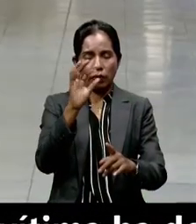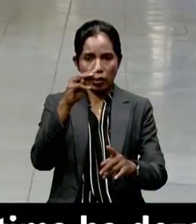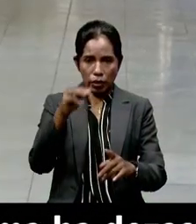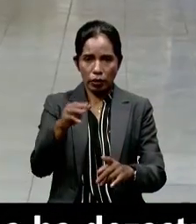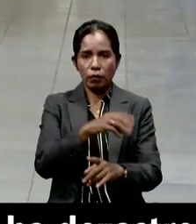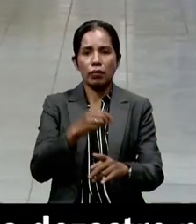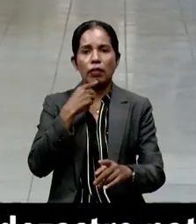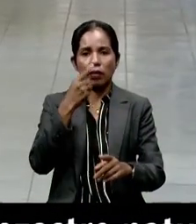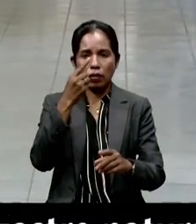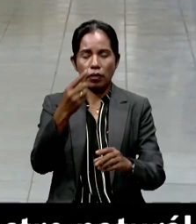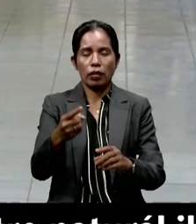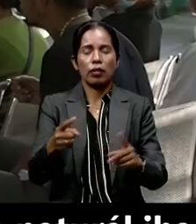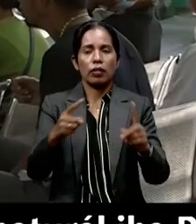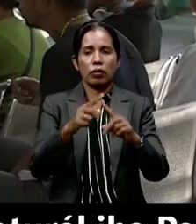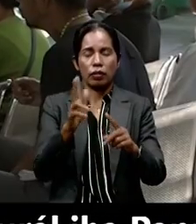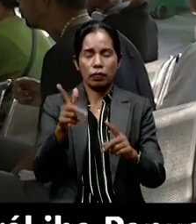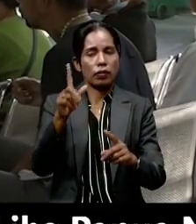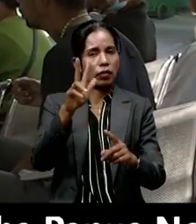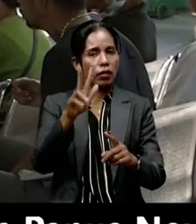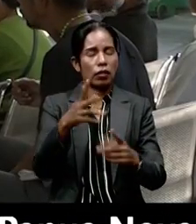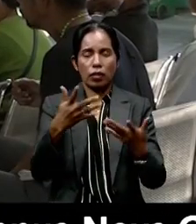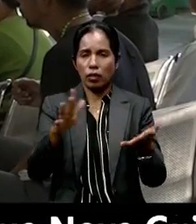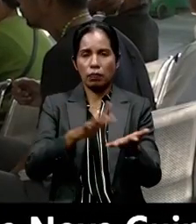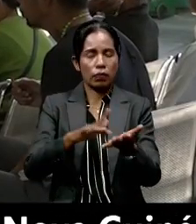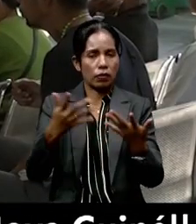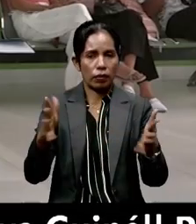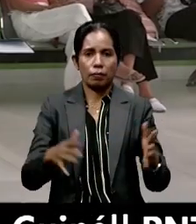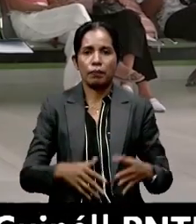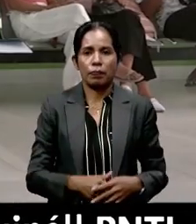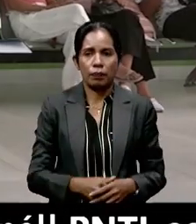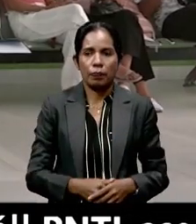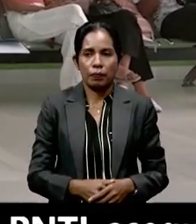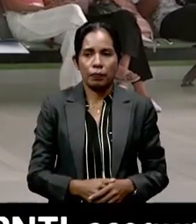da Daune, a Imoruk por cento tornou-se em ida, stock-out e armazém. Adérito Ximenes, Ziemen.